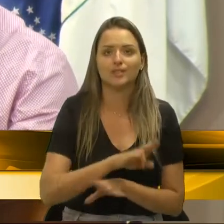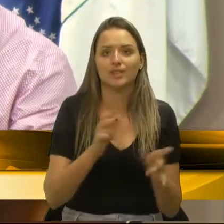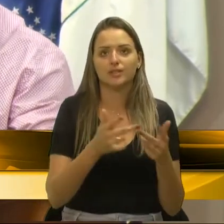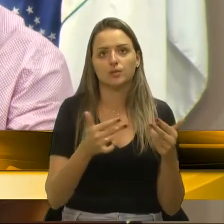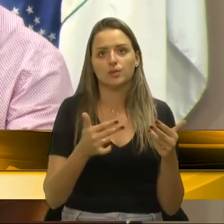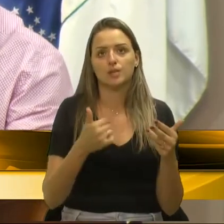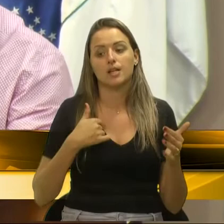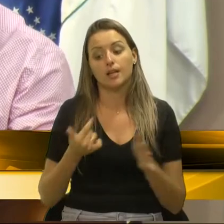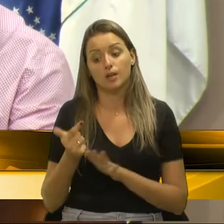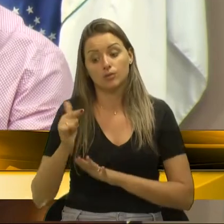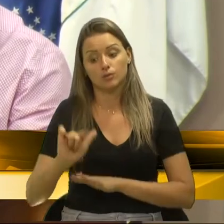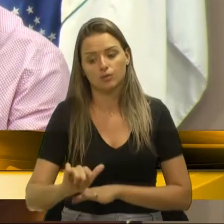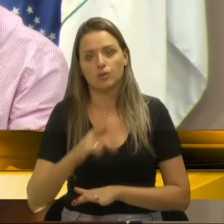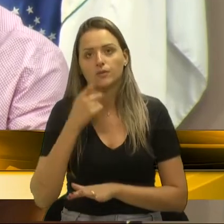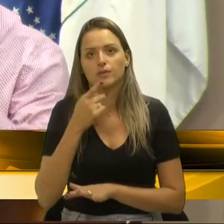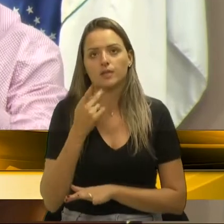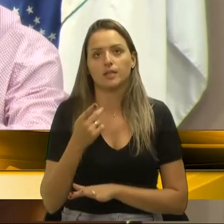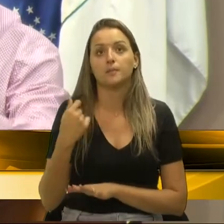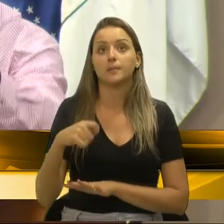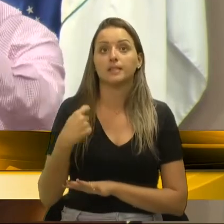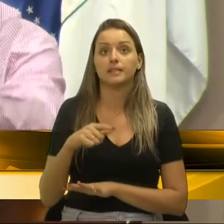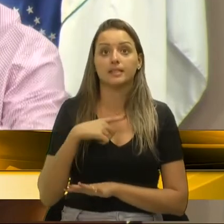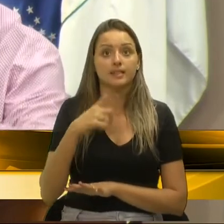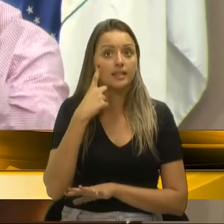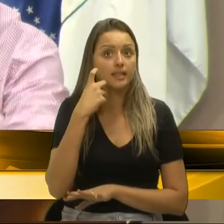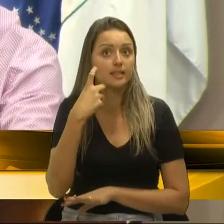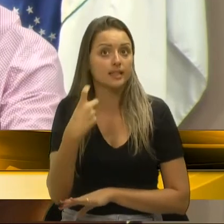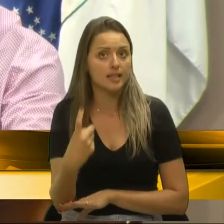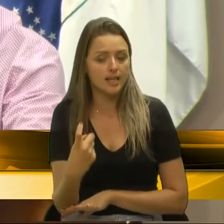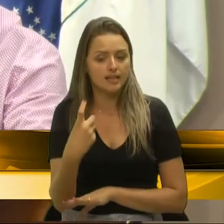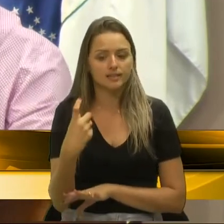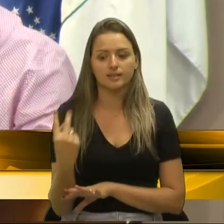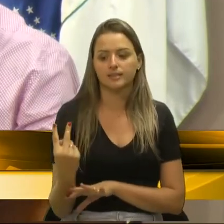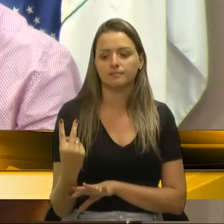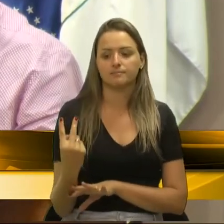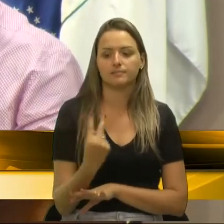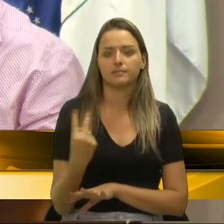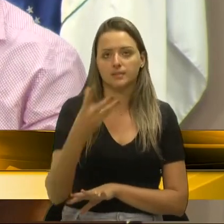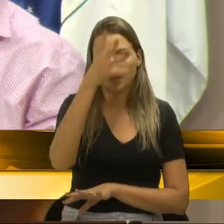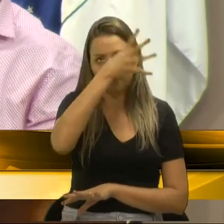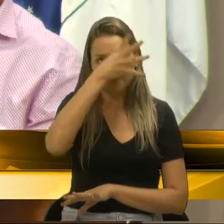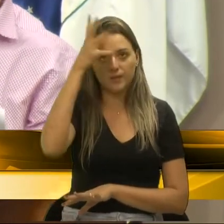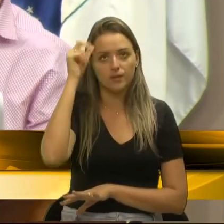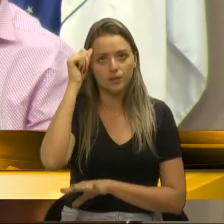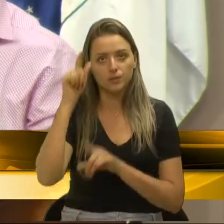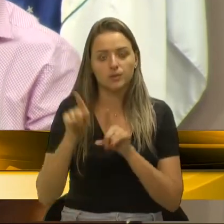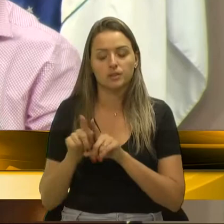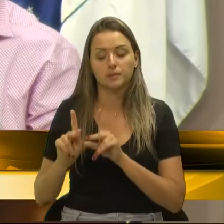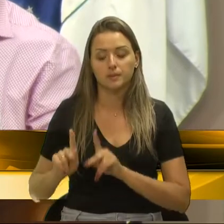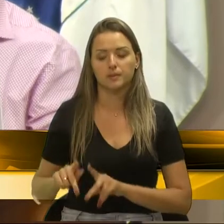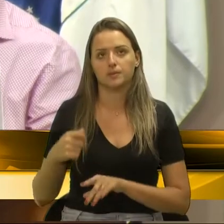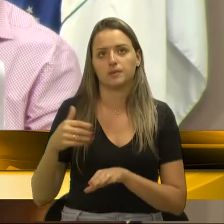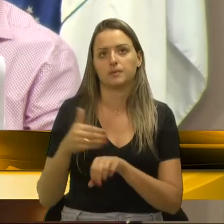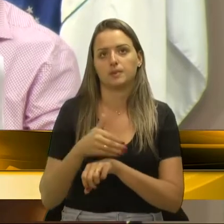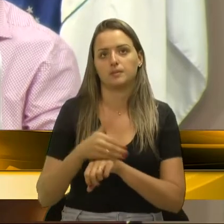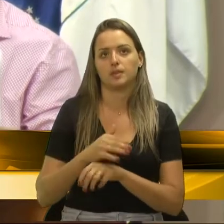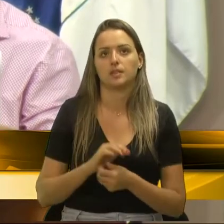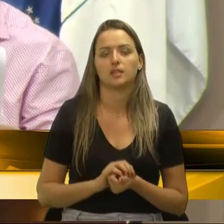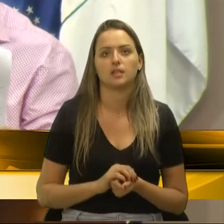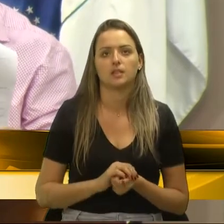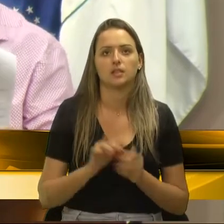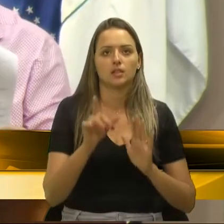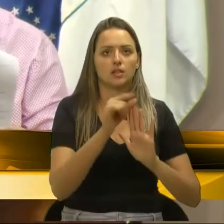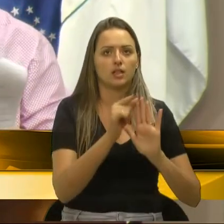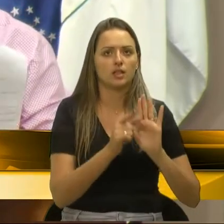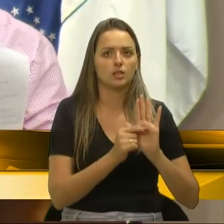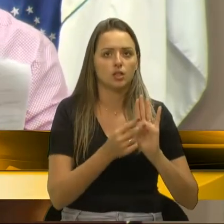digo, tem que haver o interesse de ambas as partes. Ambas as partes, então, artigo